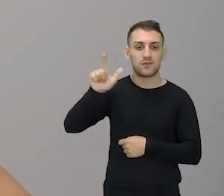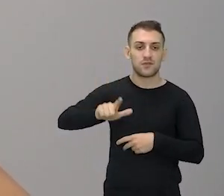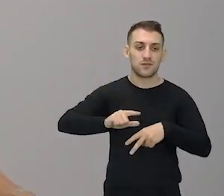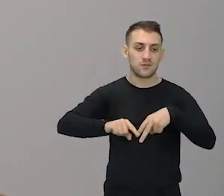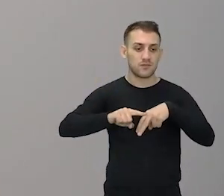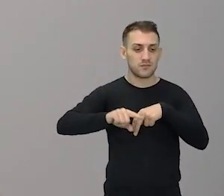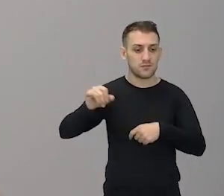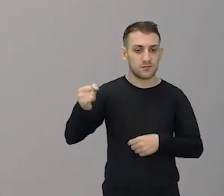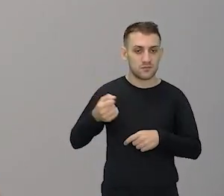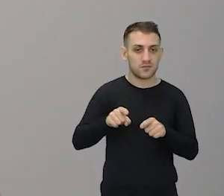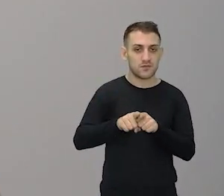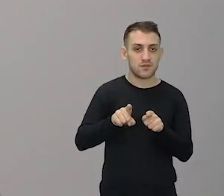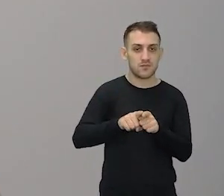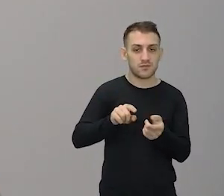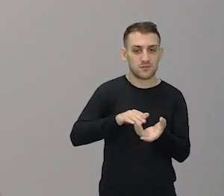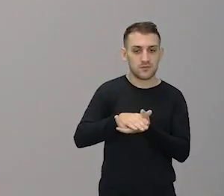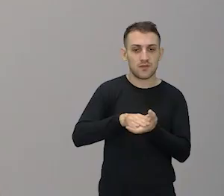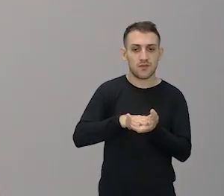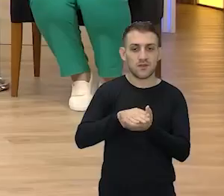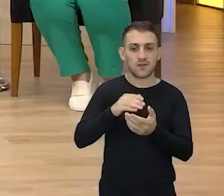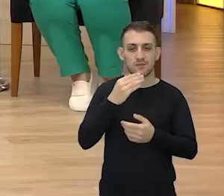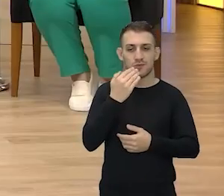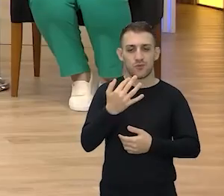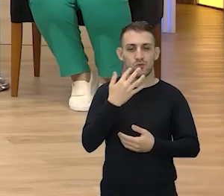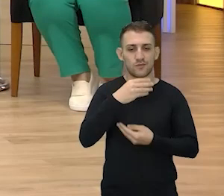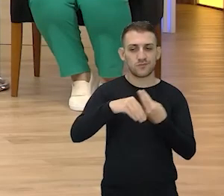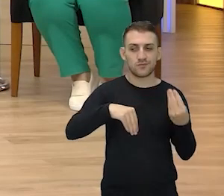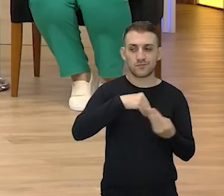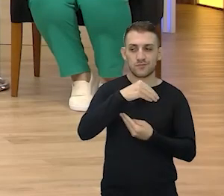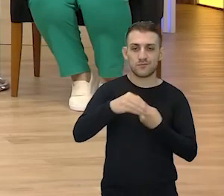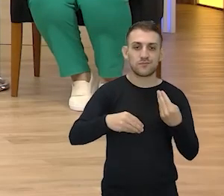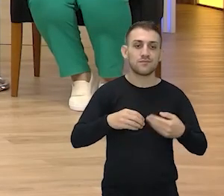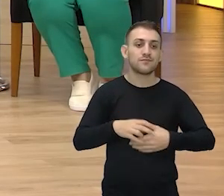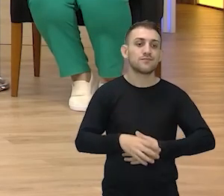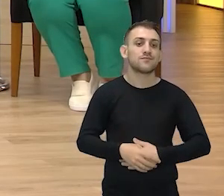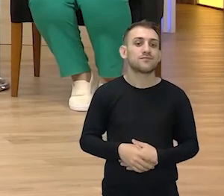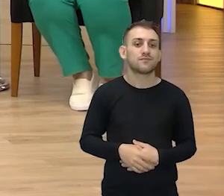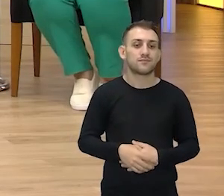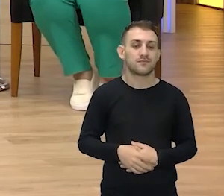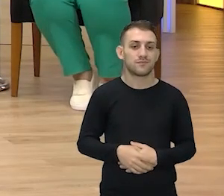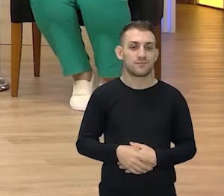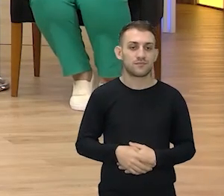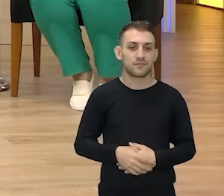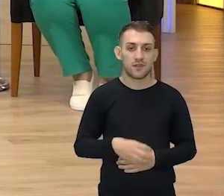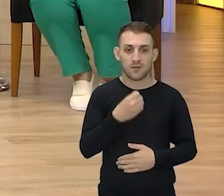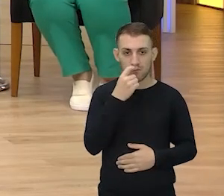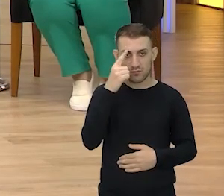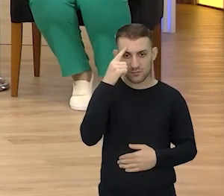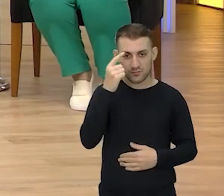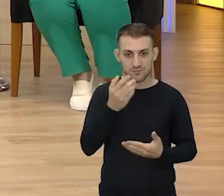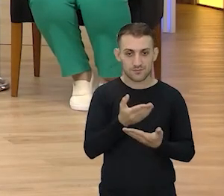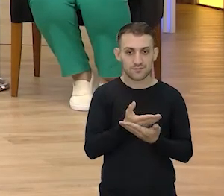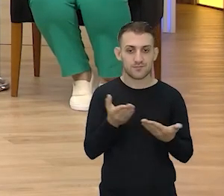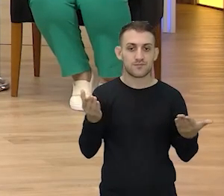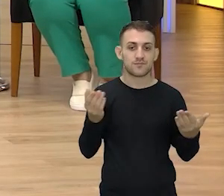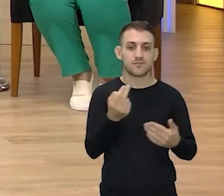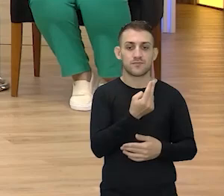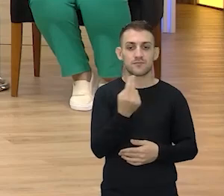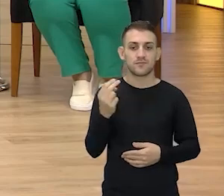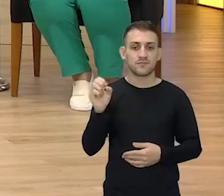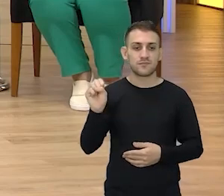e uma sandália colorida. Agora é a Samanta. Bom dia, meu nome